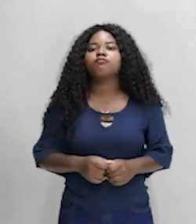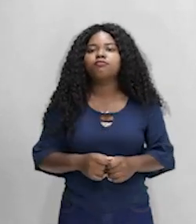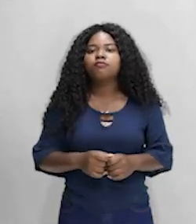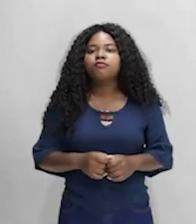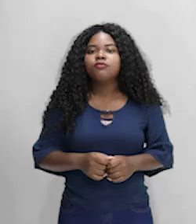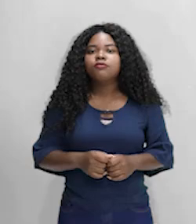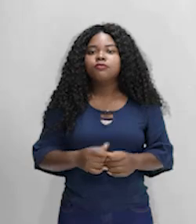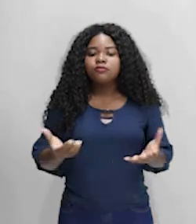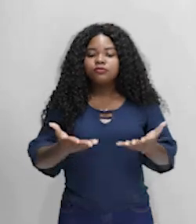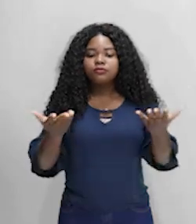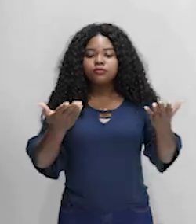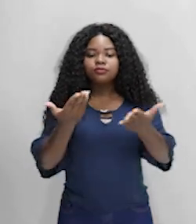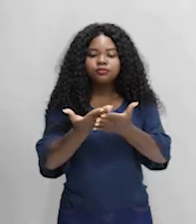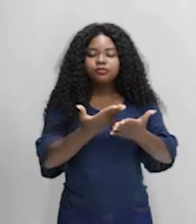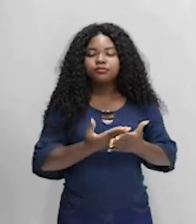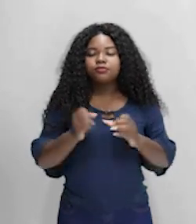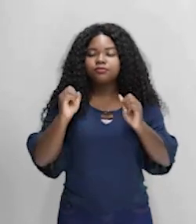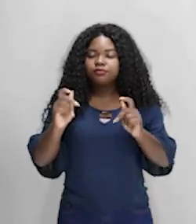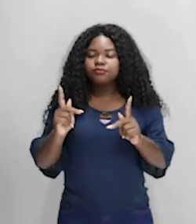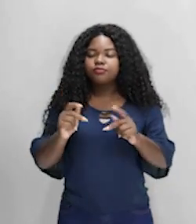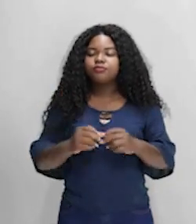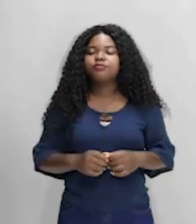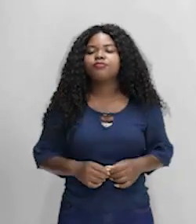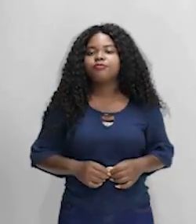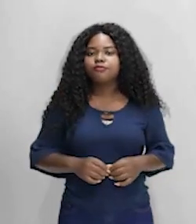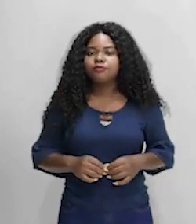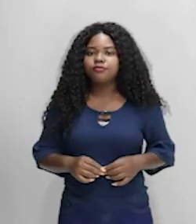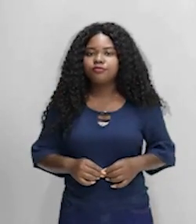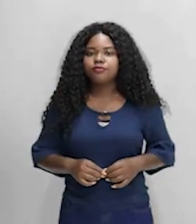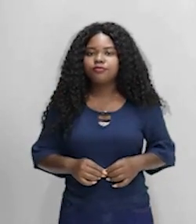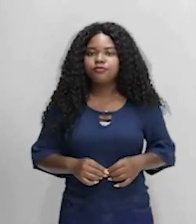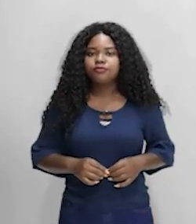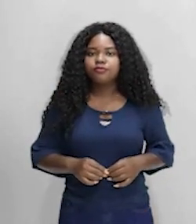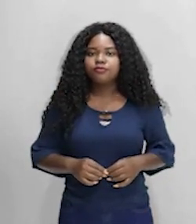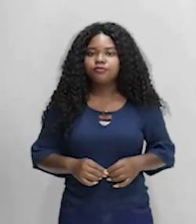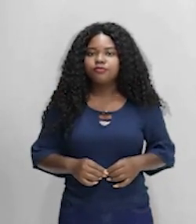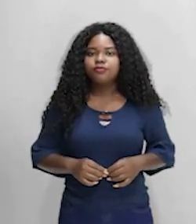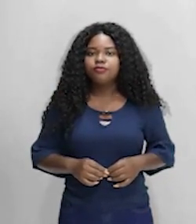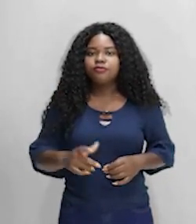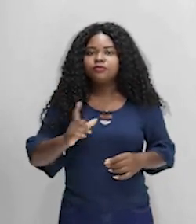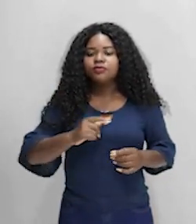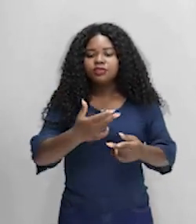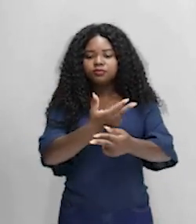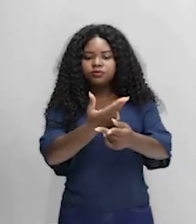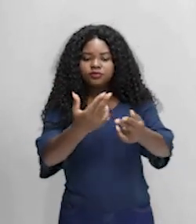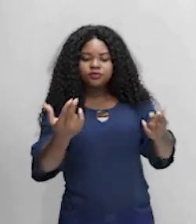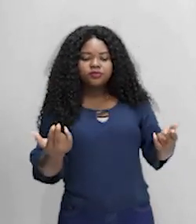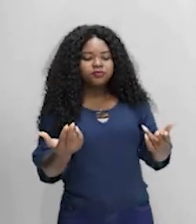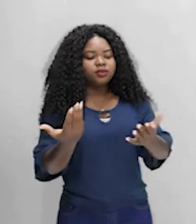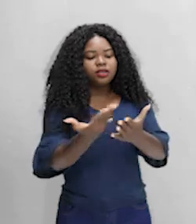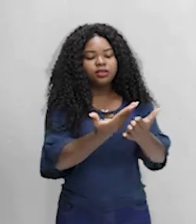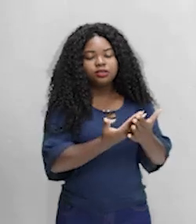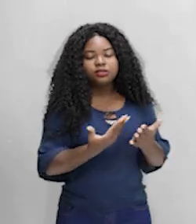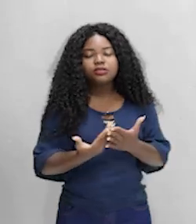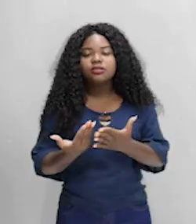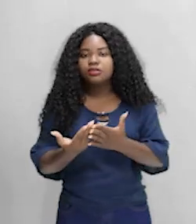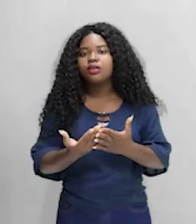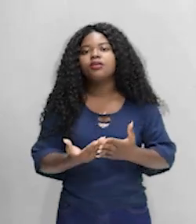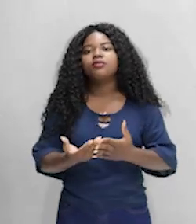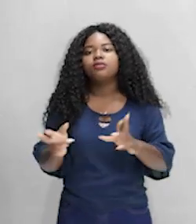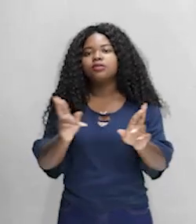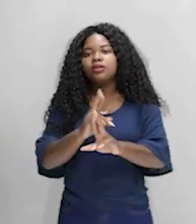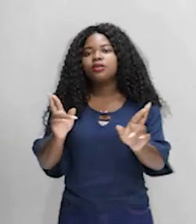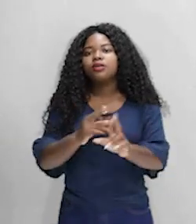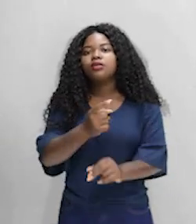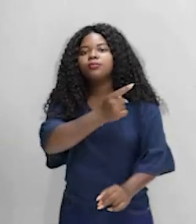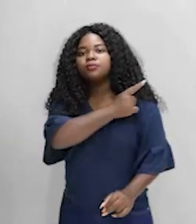aos estudos. Show de bola? Bom, estamos em uma série de aulas relacionadas ao primeiro ano